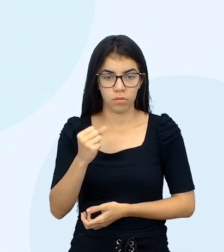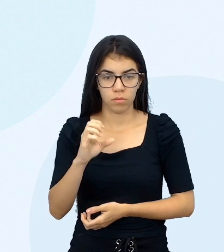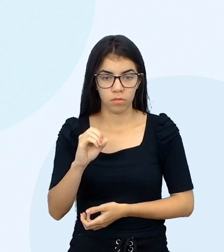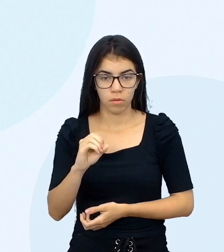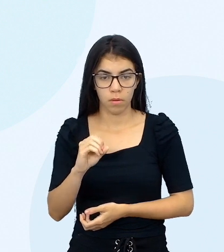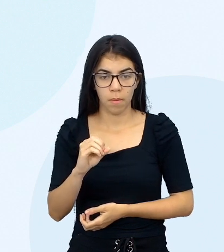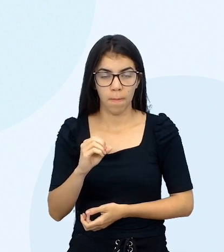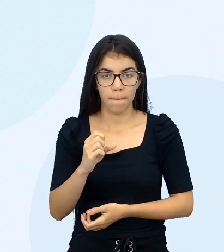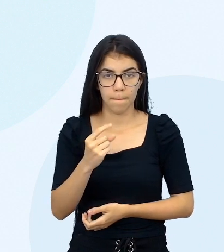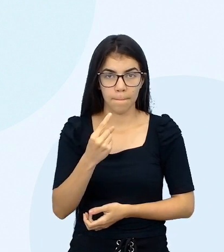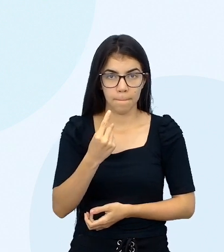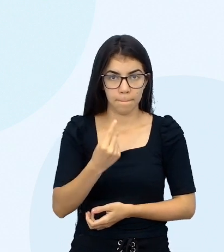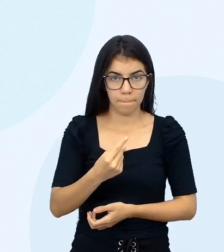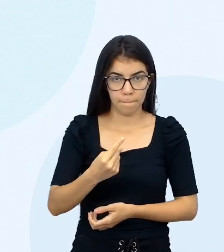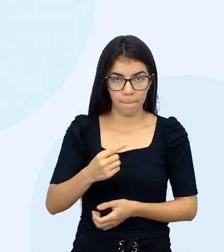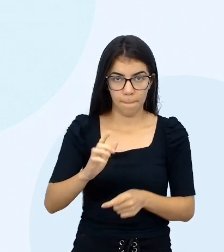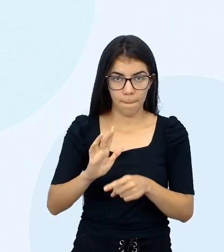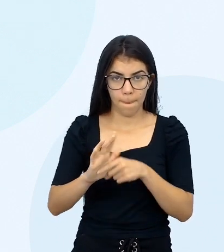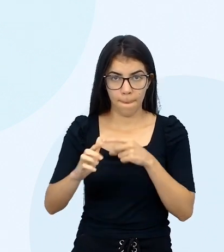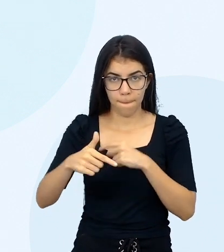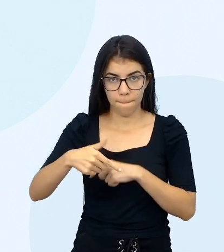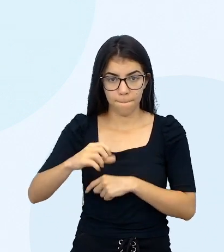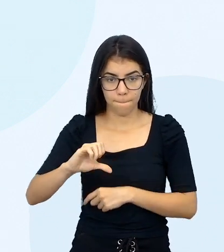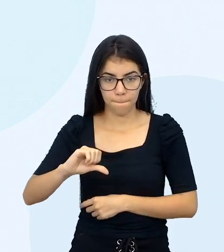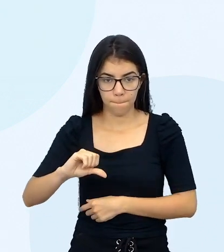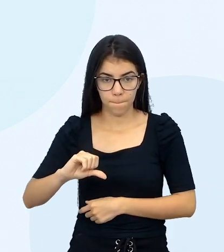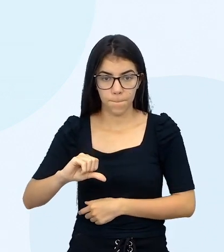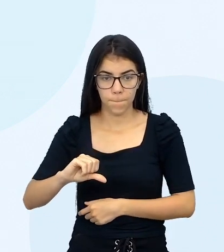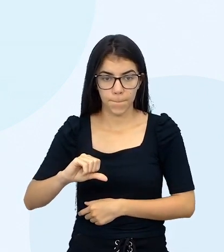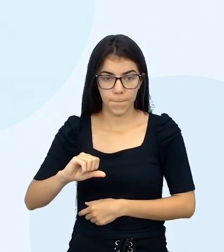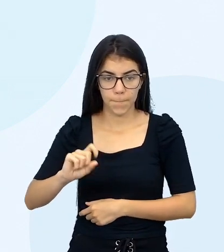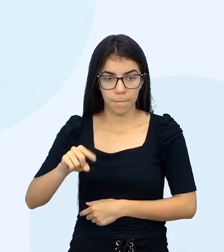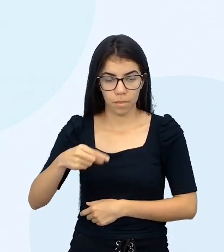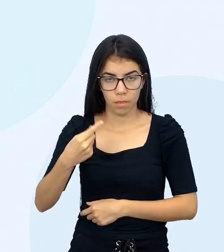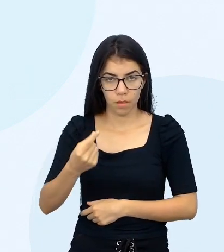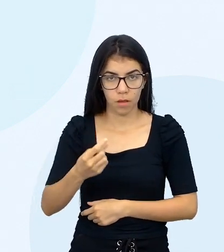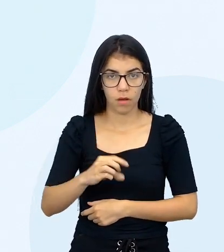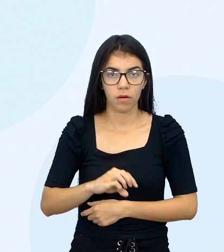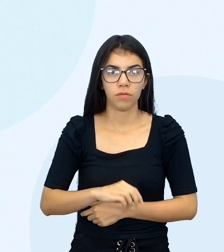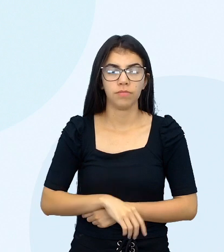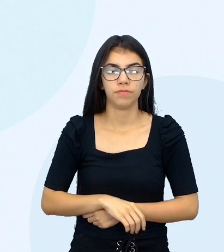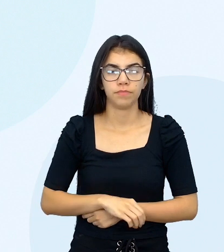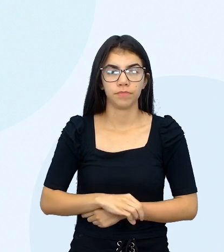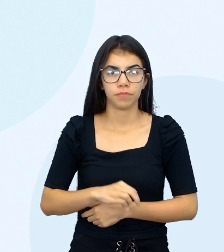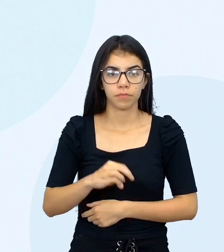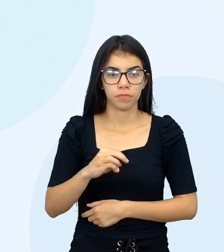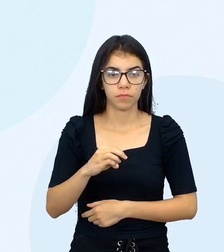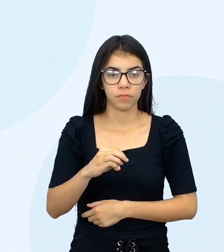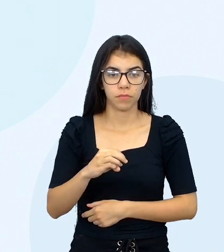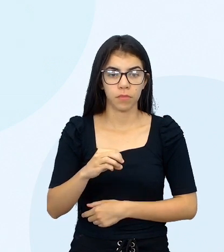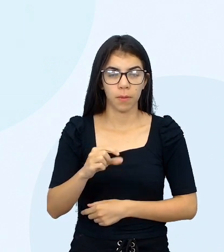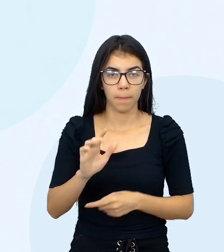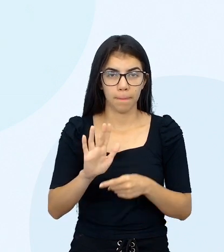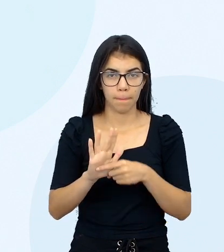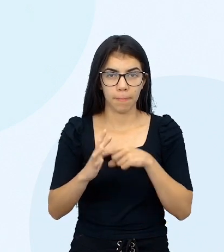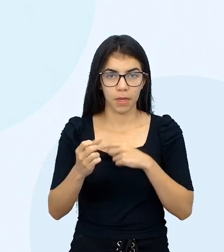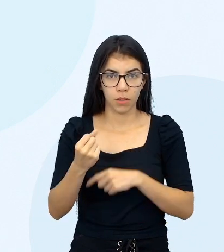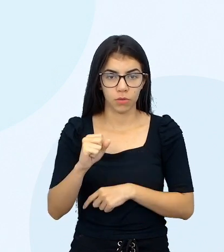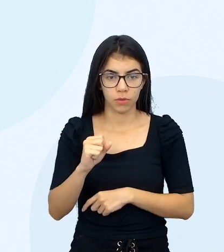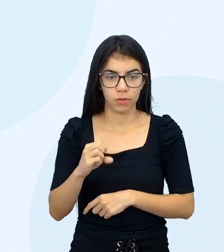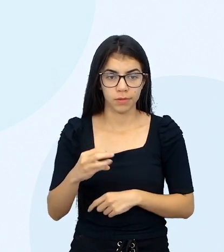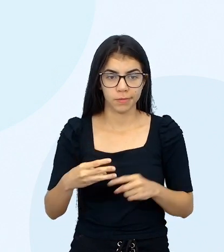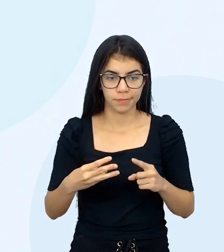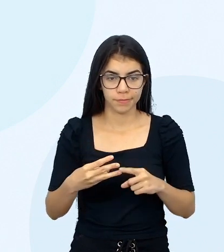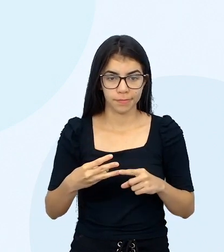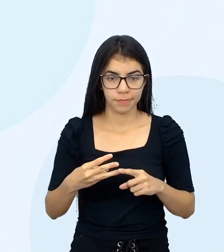79. Menos 79, Ok. então 39 e 40, então menos 79. Isso. Devo 38, devo 42. Menos 80, né, Roberto? Menos 80